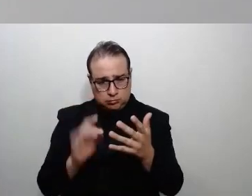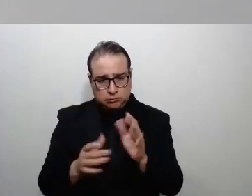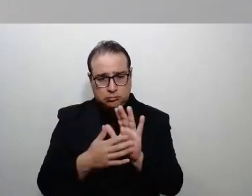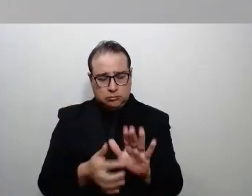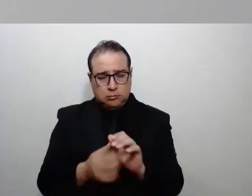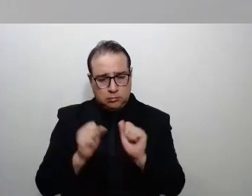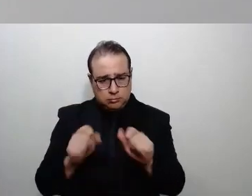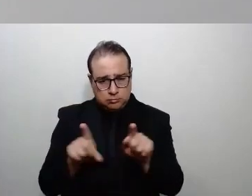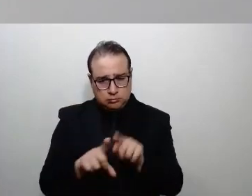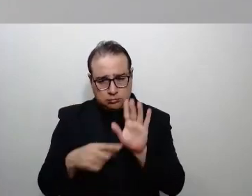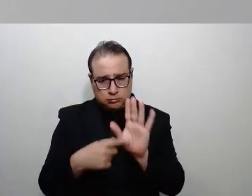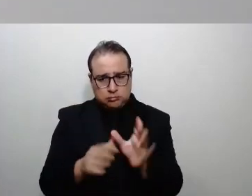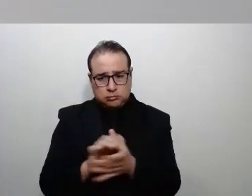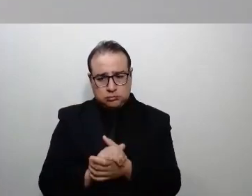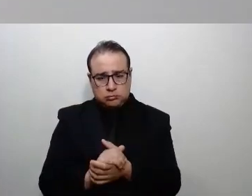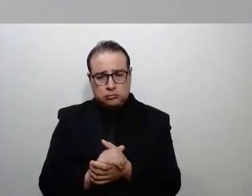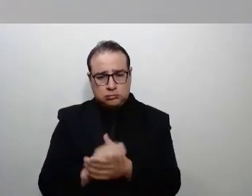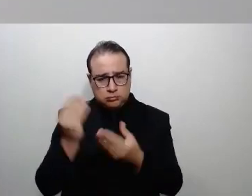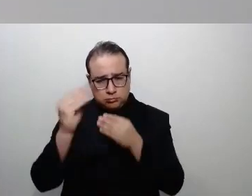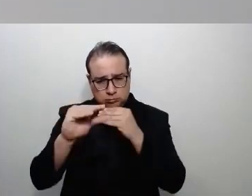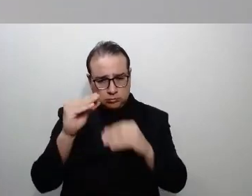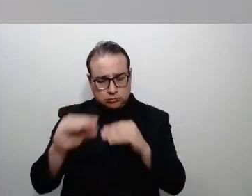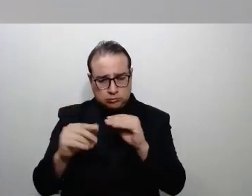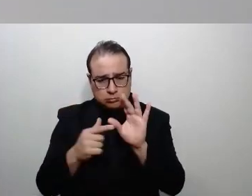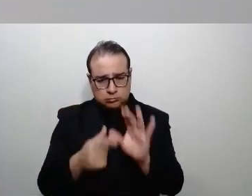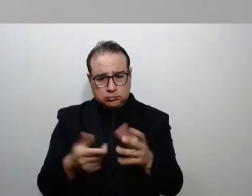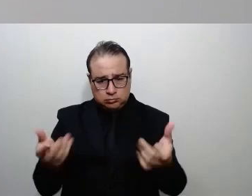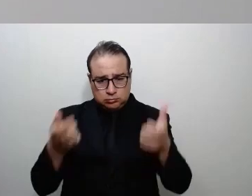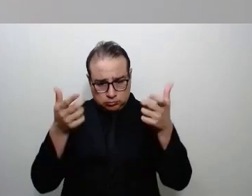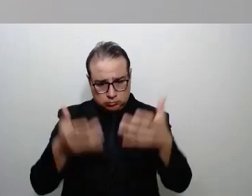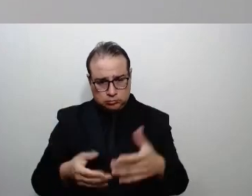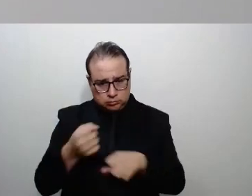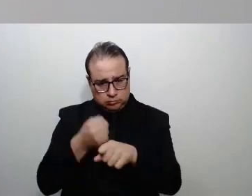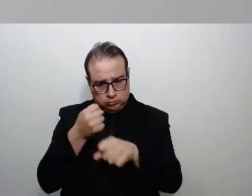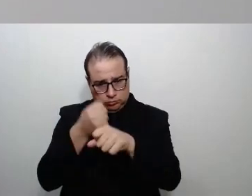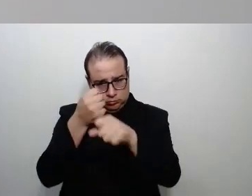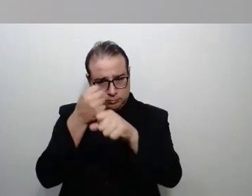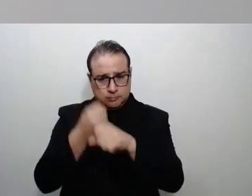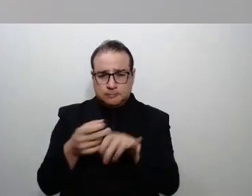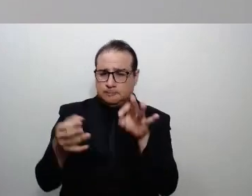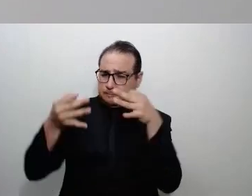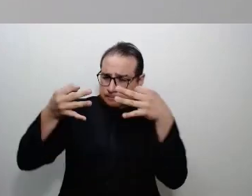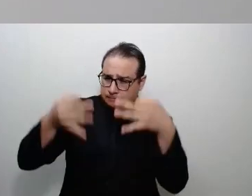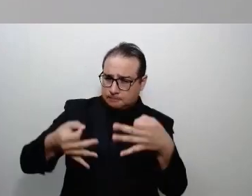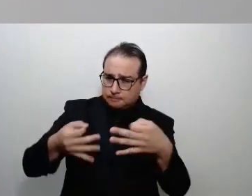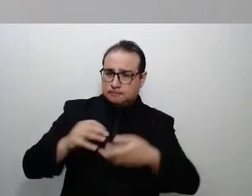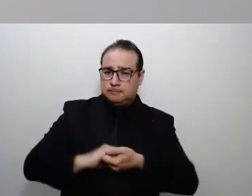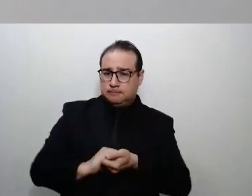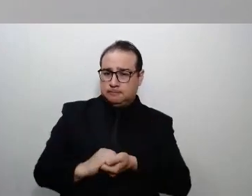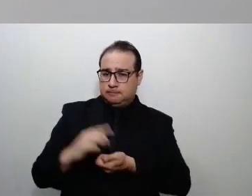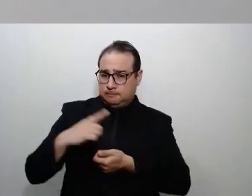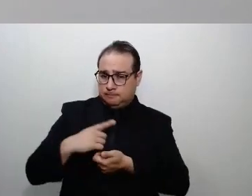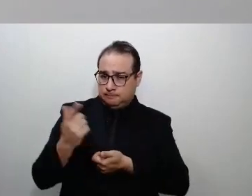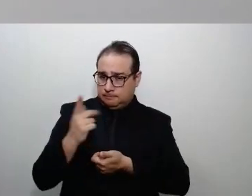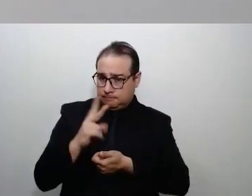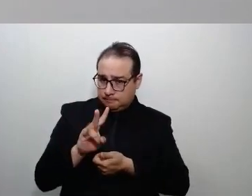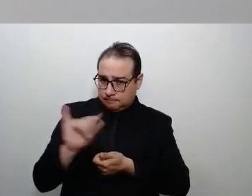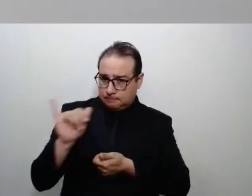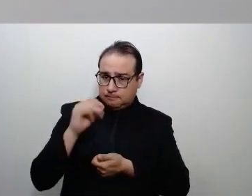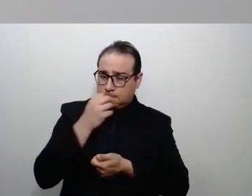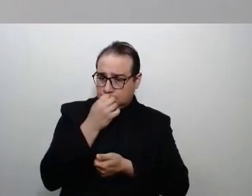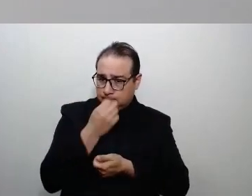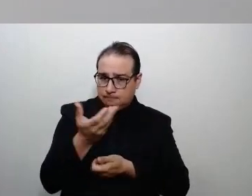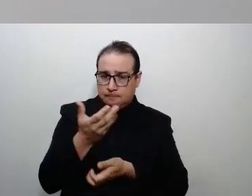puder colocar um tijolinho nessa construção certamente quem vai ficar